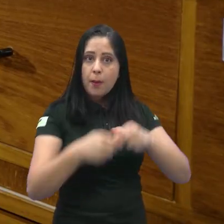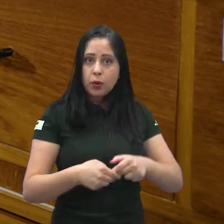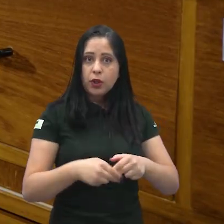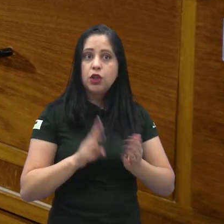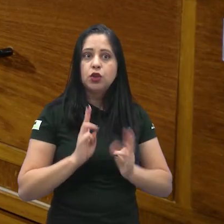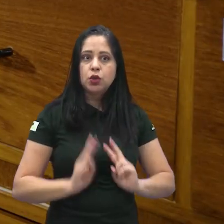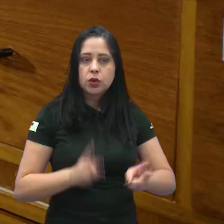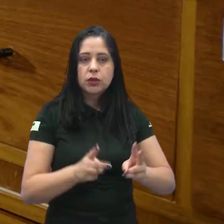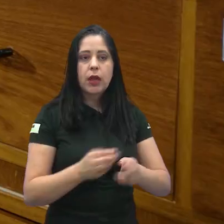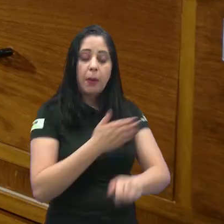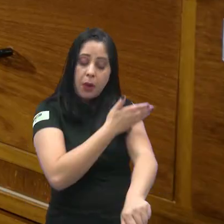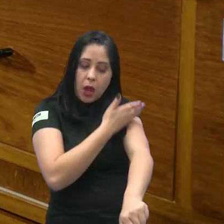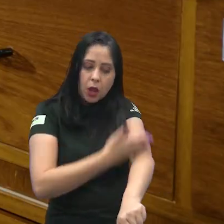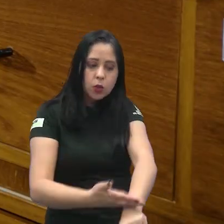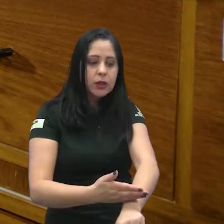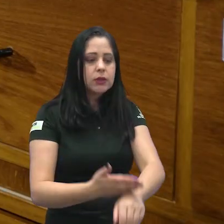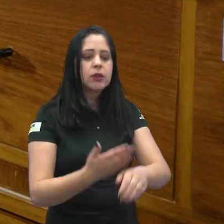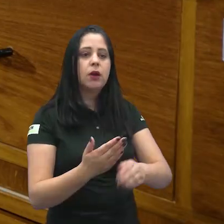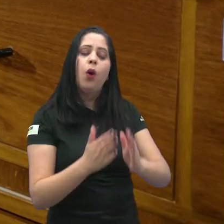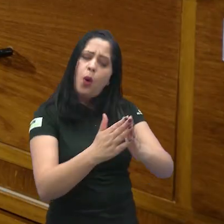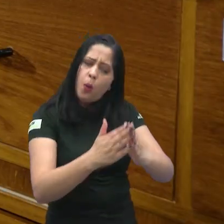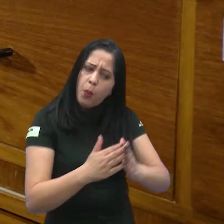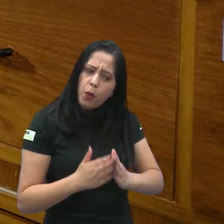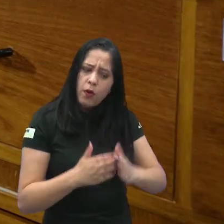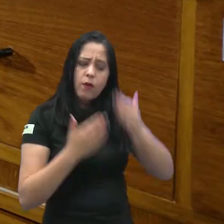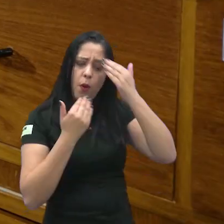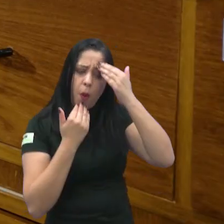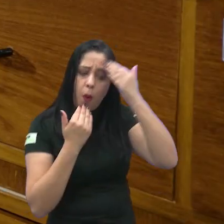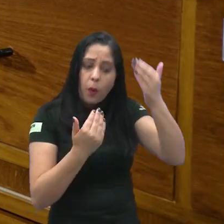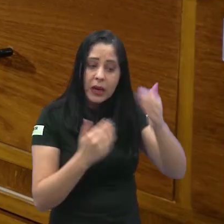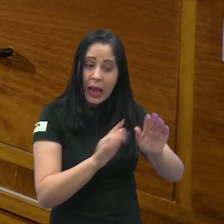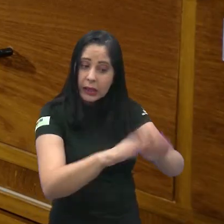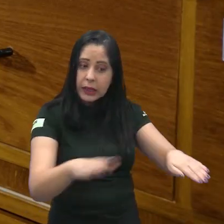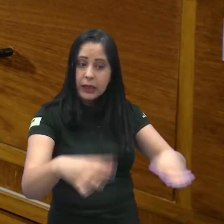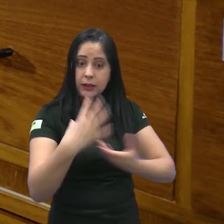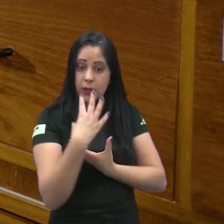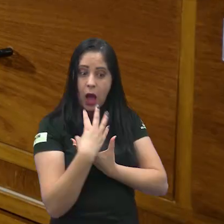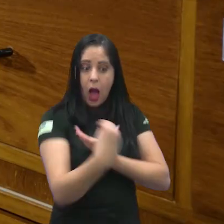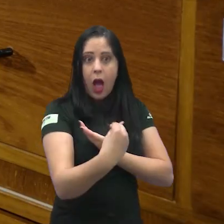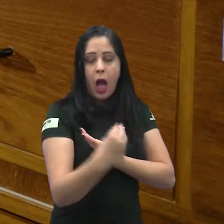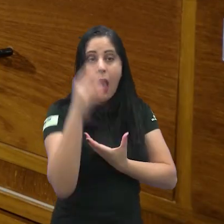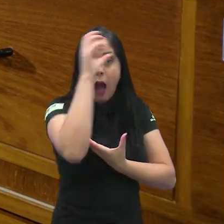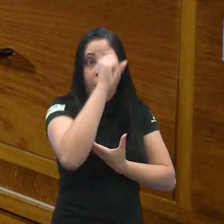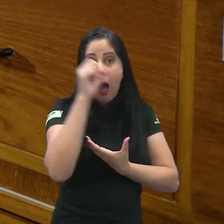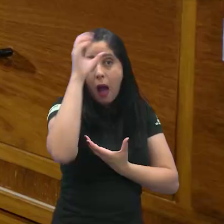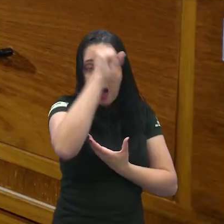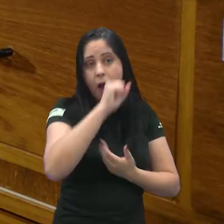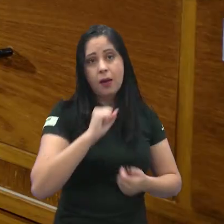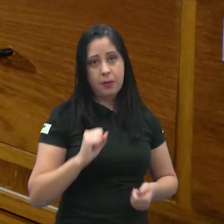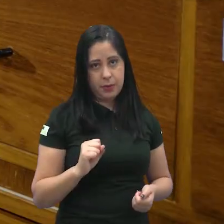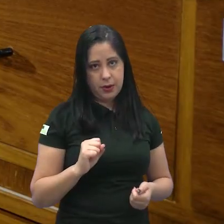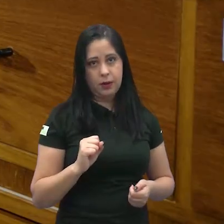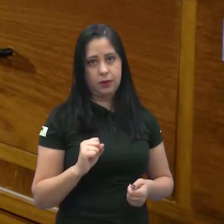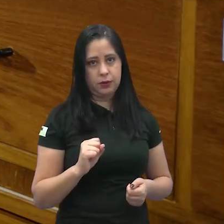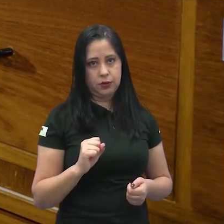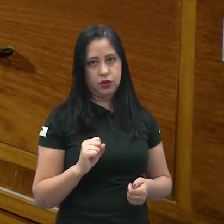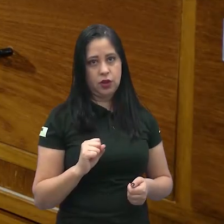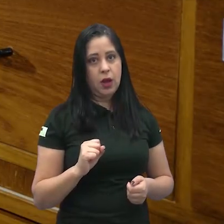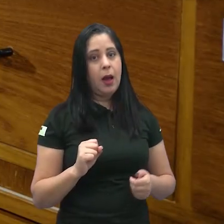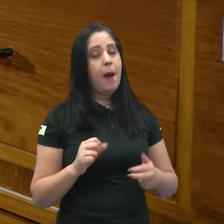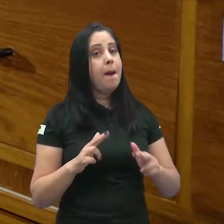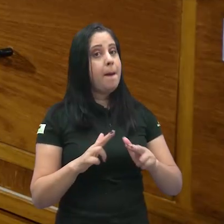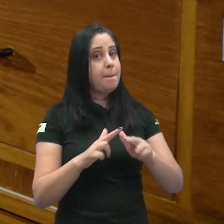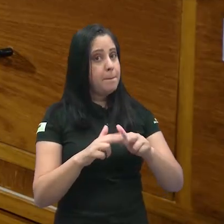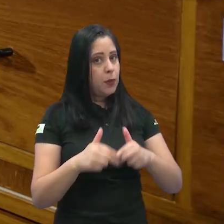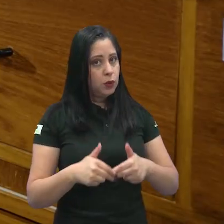por favor, obrigada, porque eles seguem o nosso exemplo, né? Então, a gente tem esse complemento da casa. Por isso que a gente